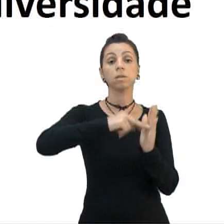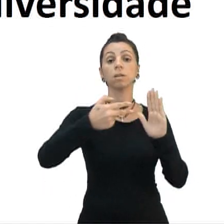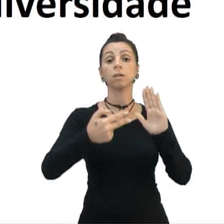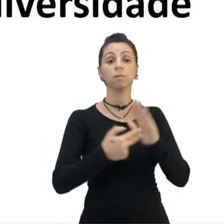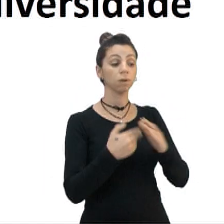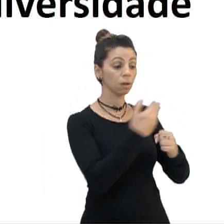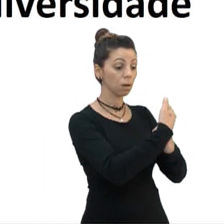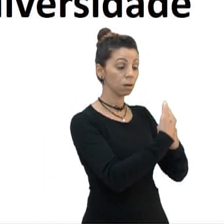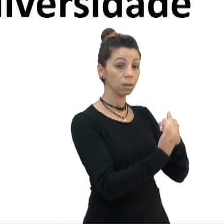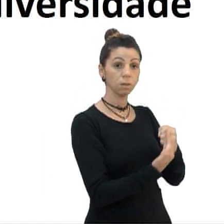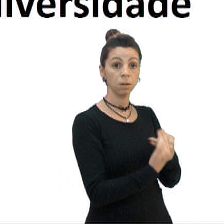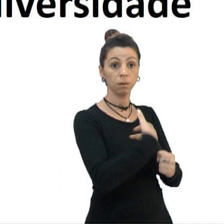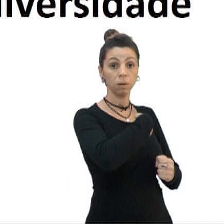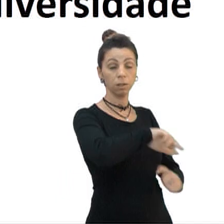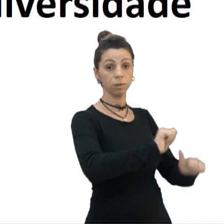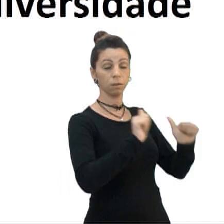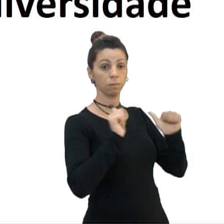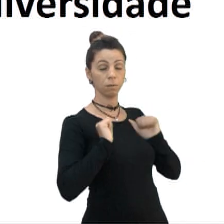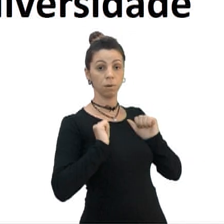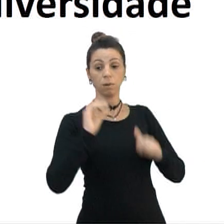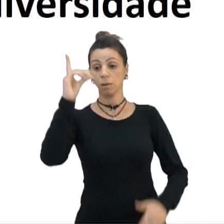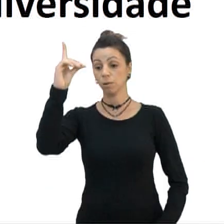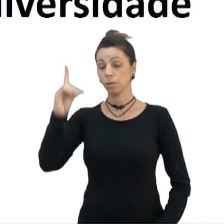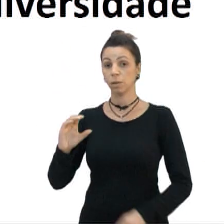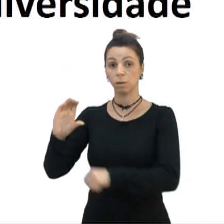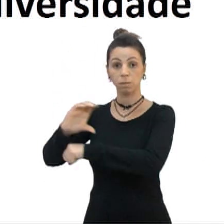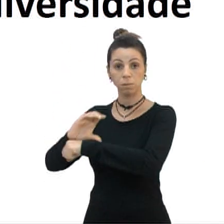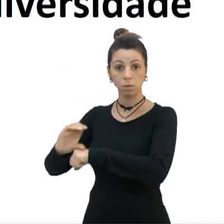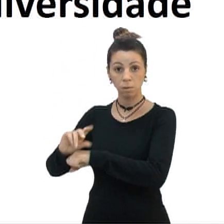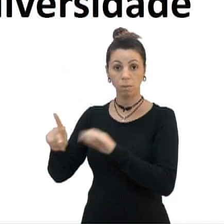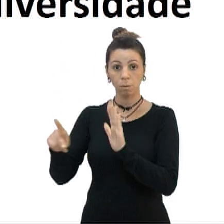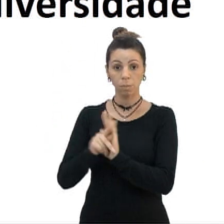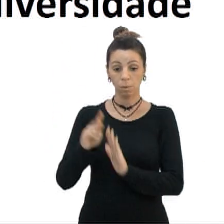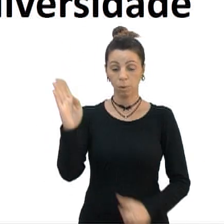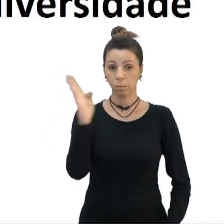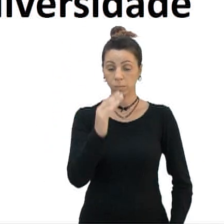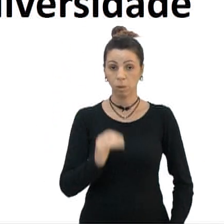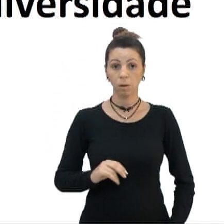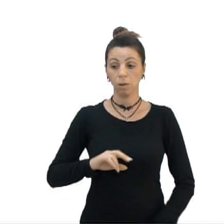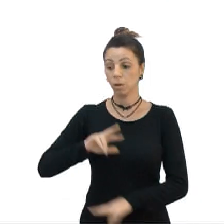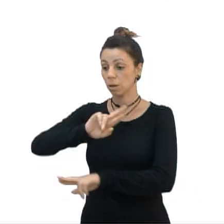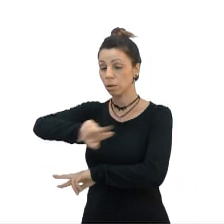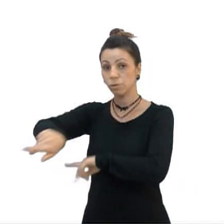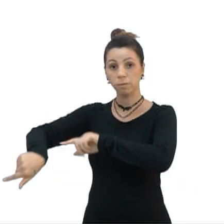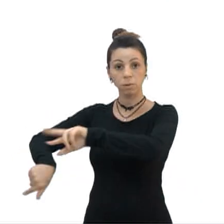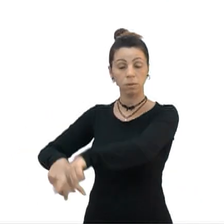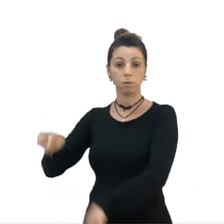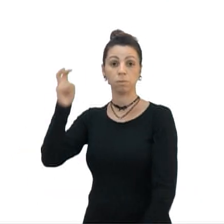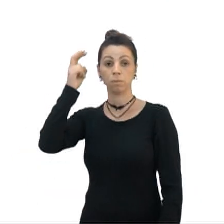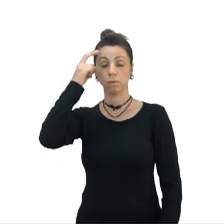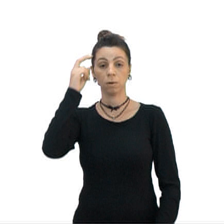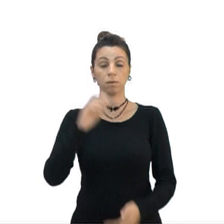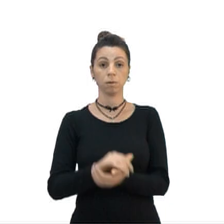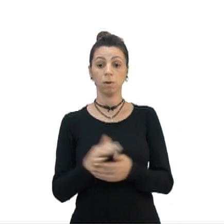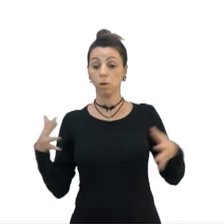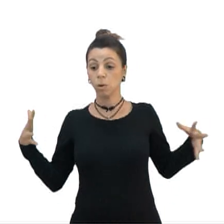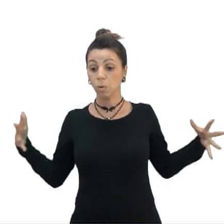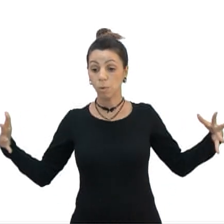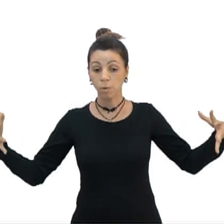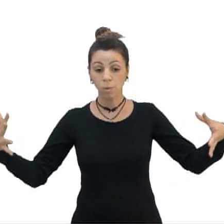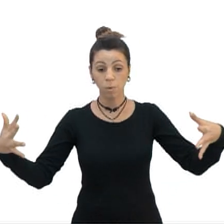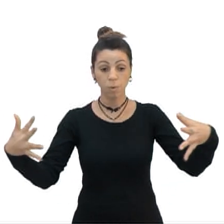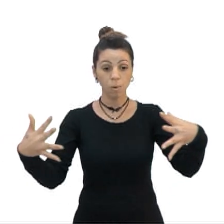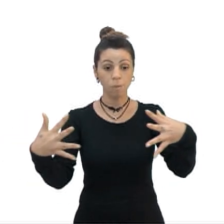os direitos constitucionais do Brasil e a diversidade cultural, bem como os principais conflitos para manter